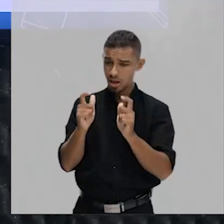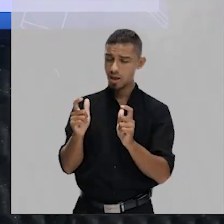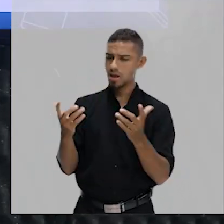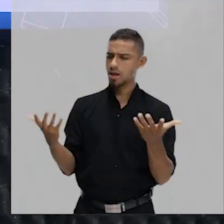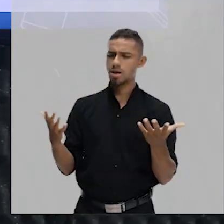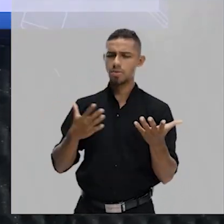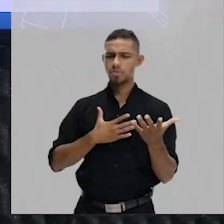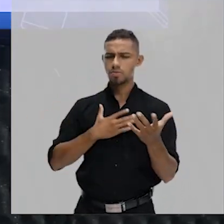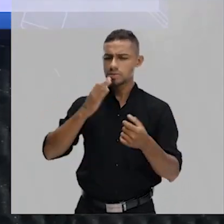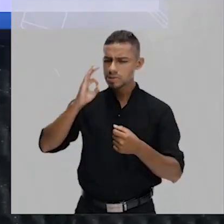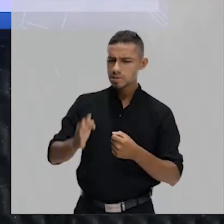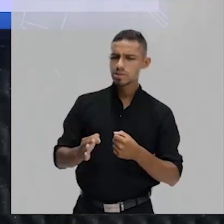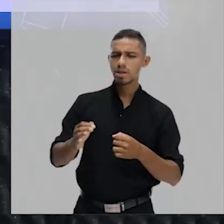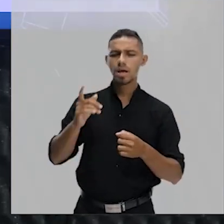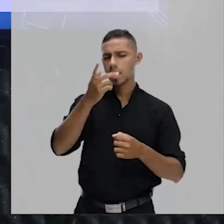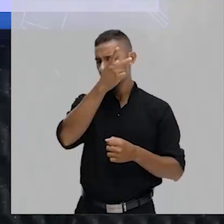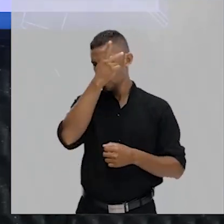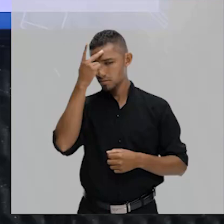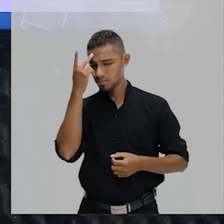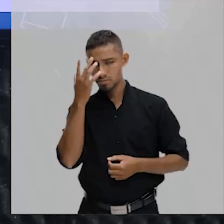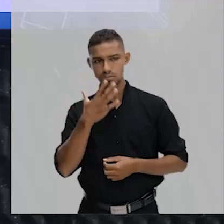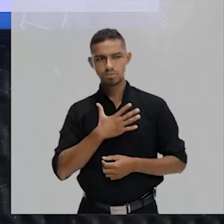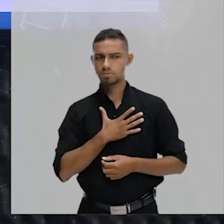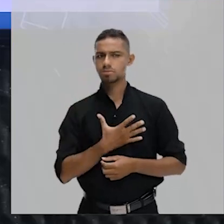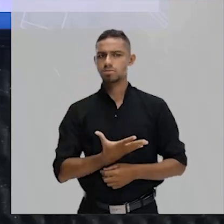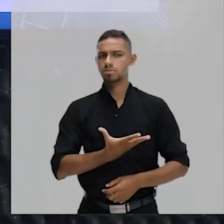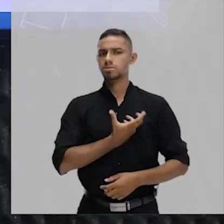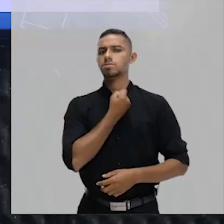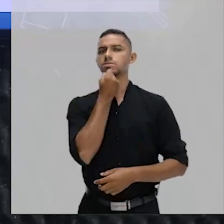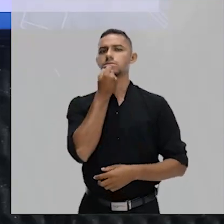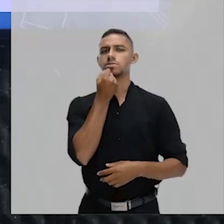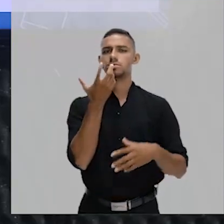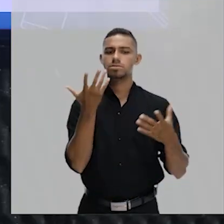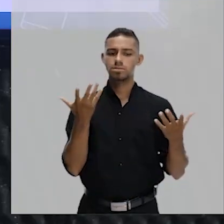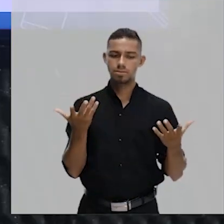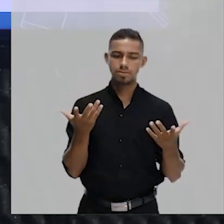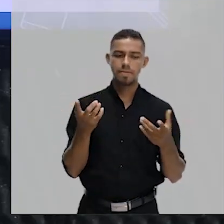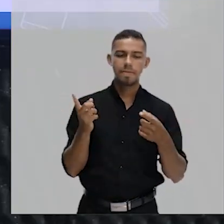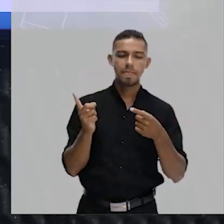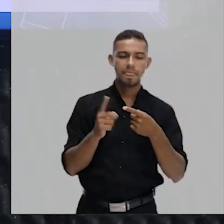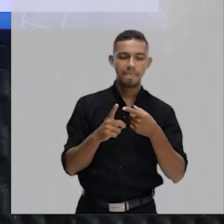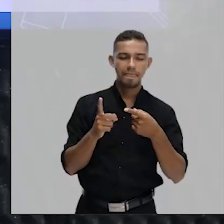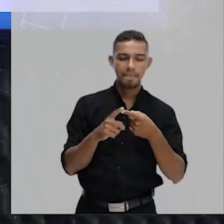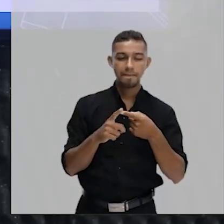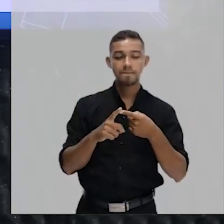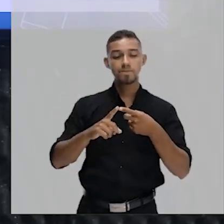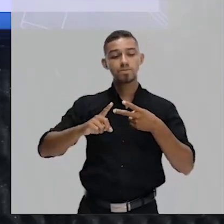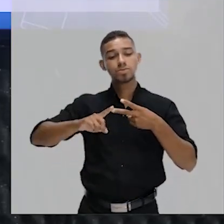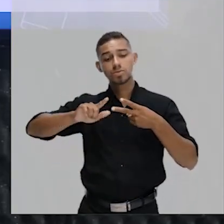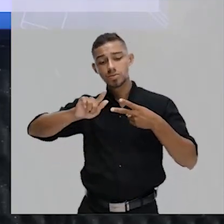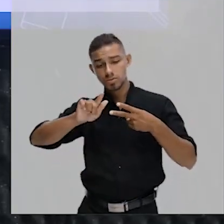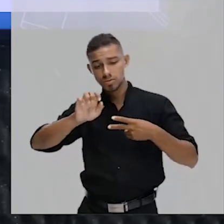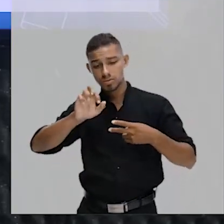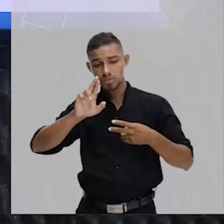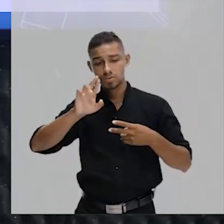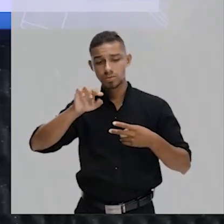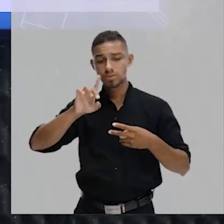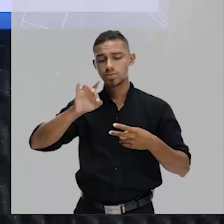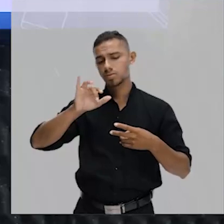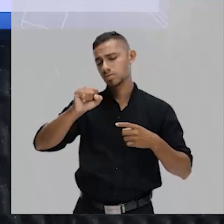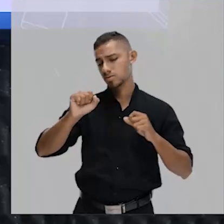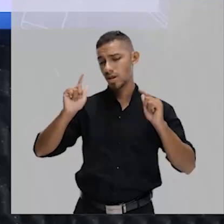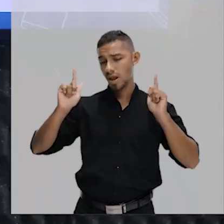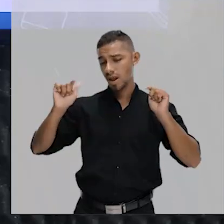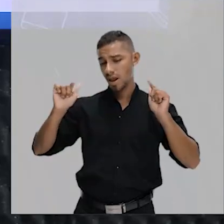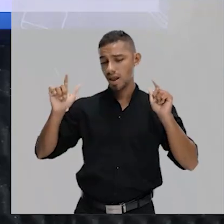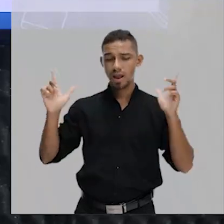a forma correta, as pessoas vão até estranhar um pouco. E a questão do gerundismo, que nós também já tocamos